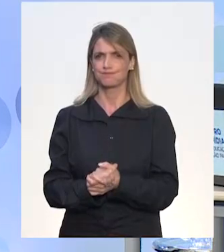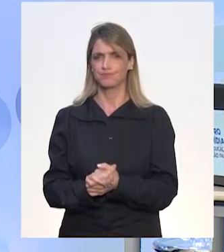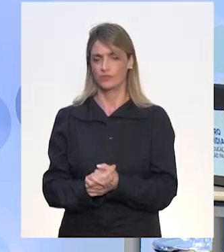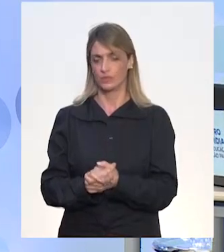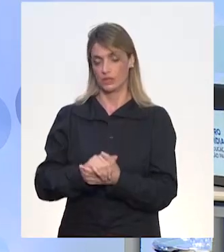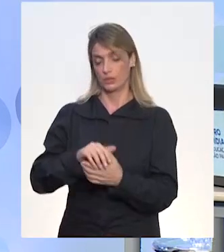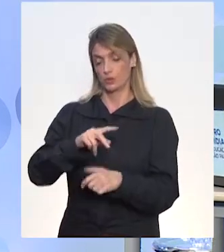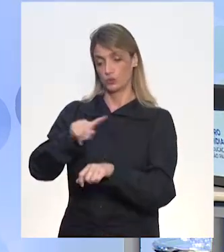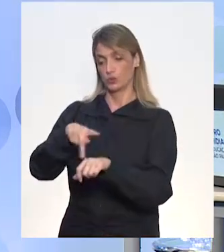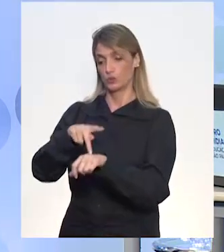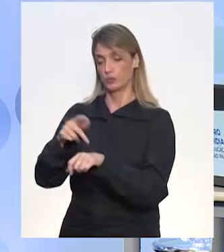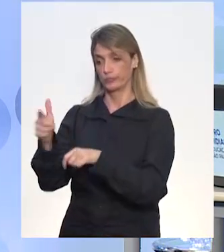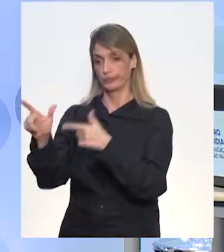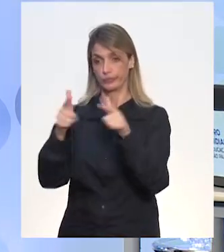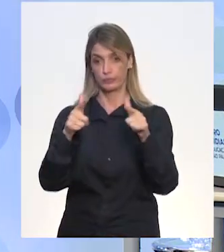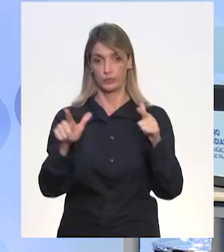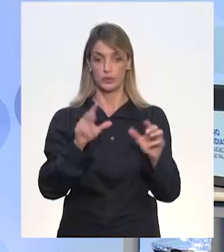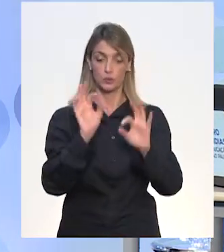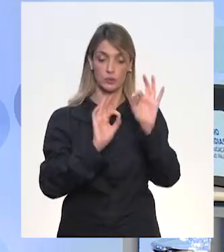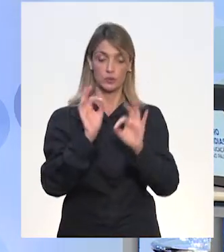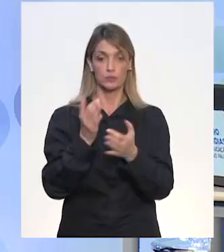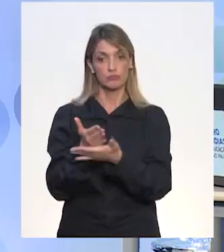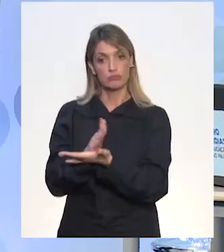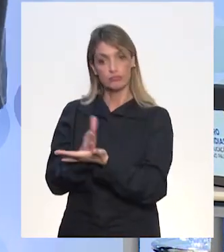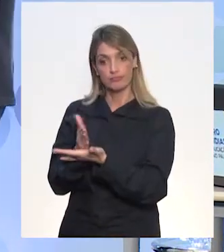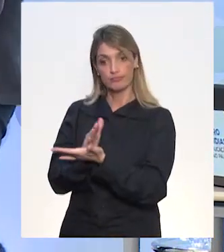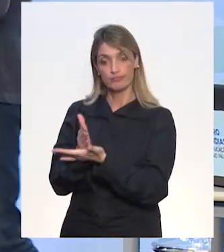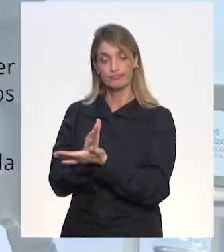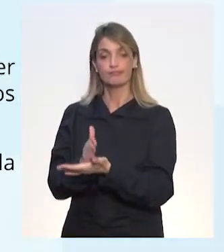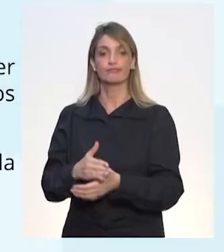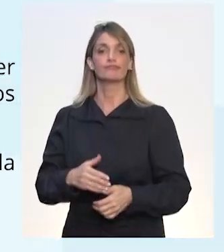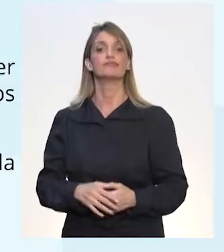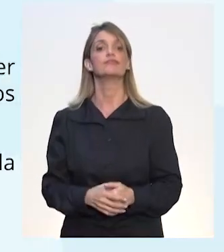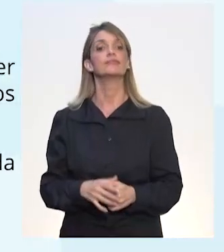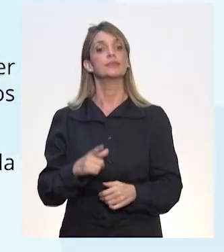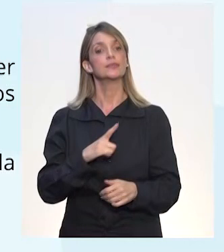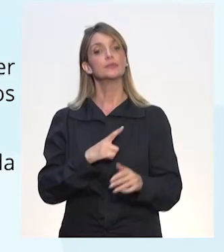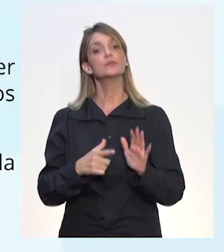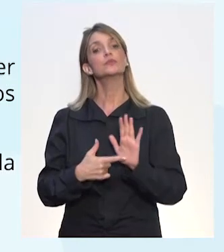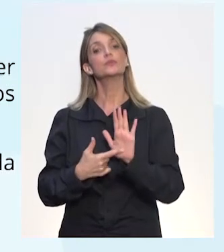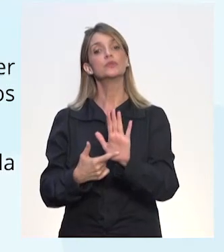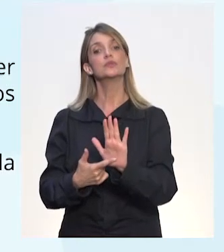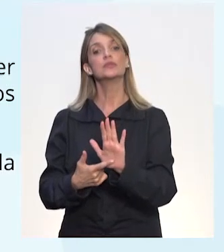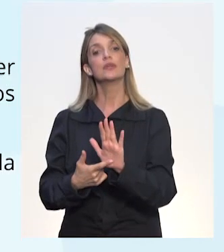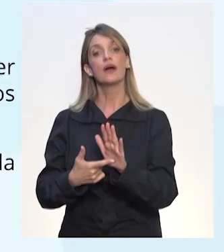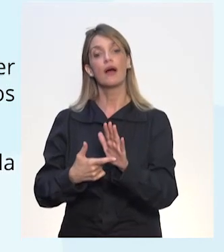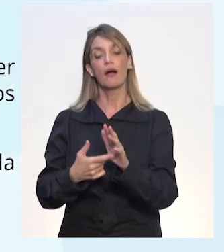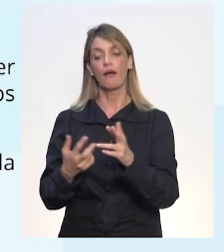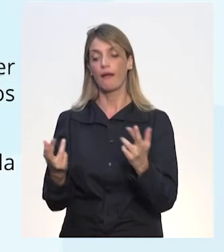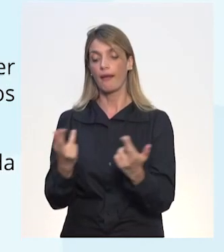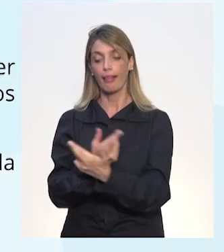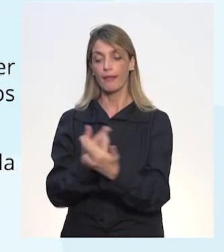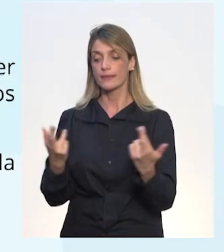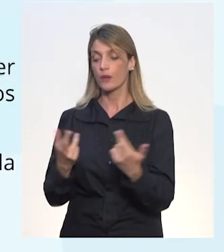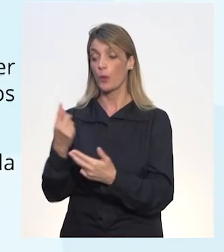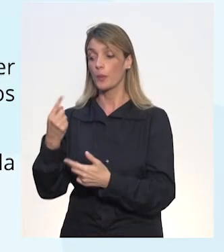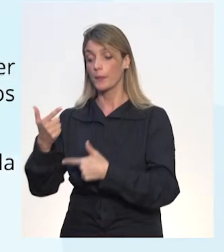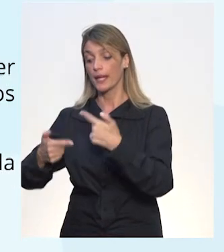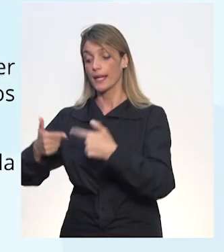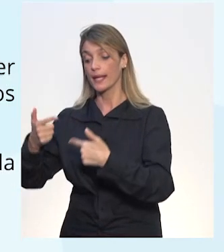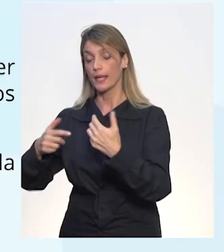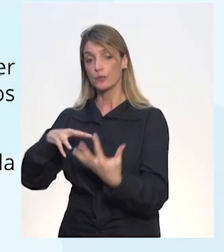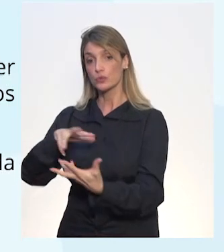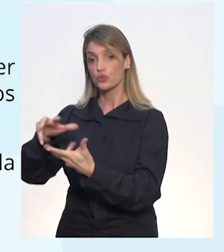na organização das fronteiras. E apresentar a relação entre a Primeira Guerra Mundial, os movimentos